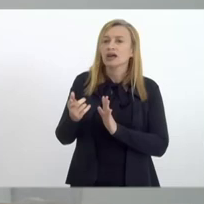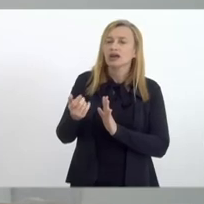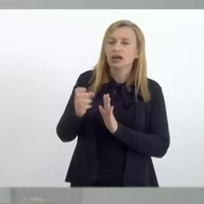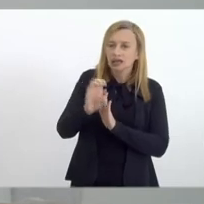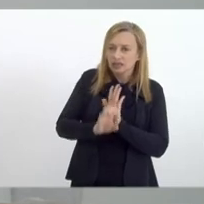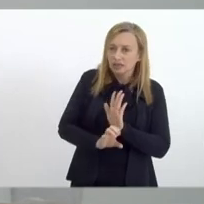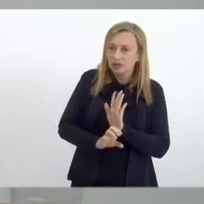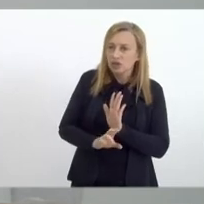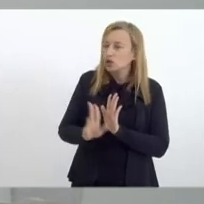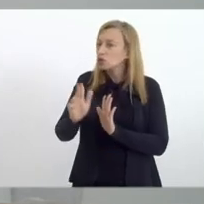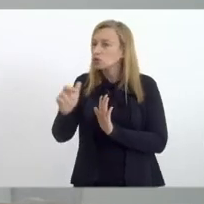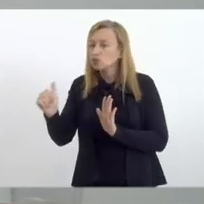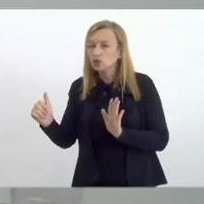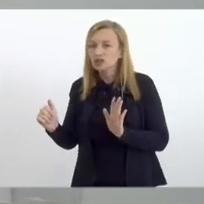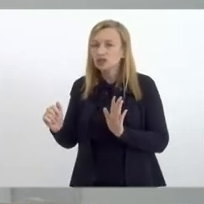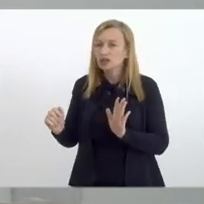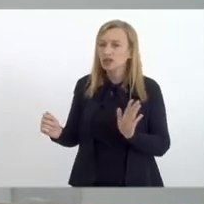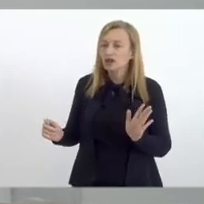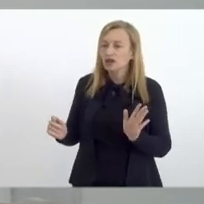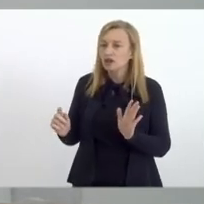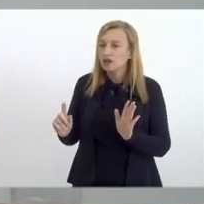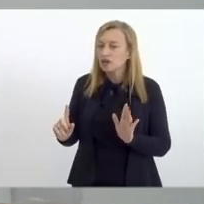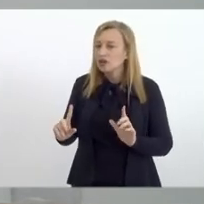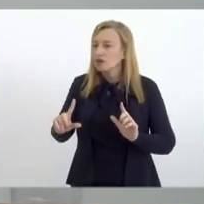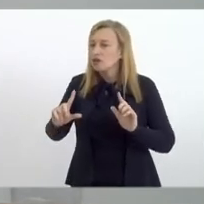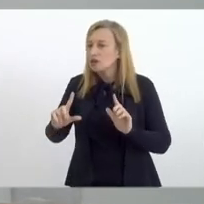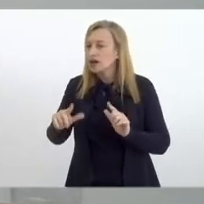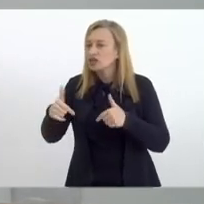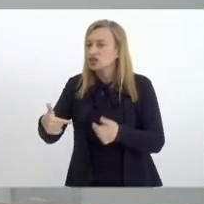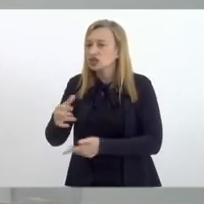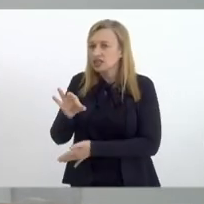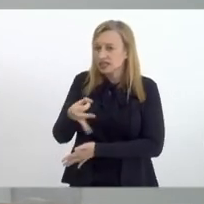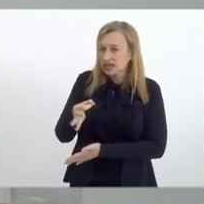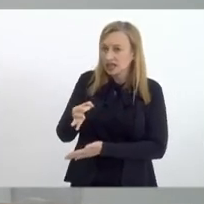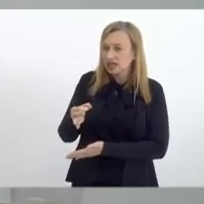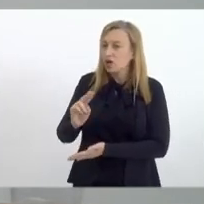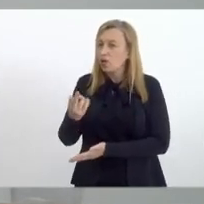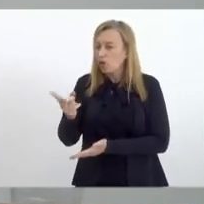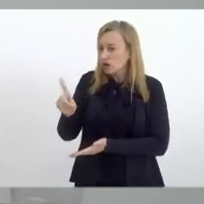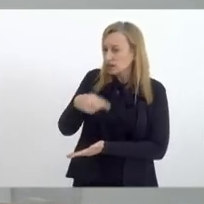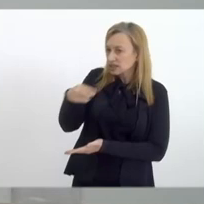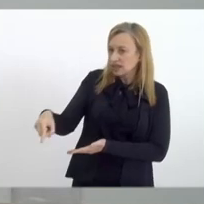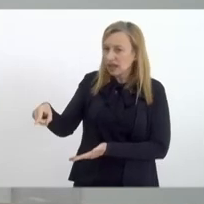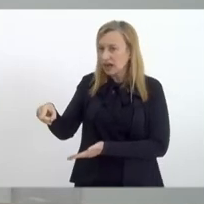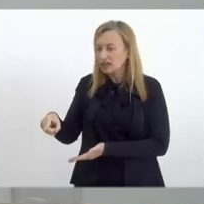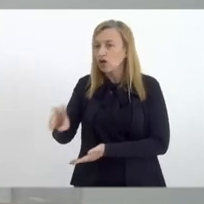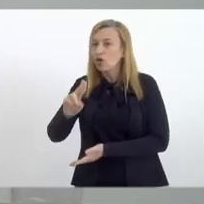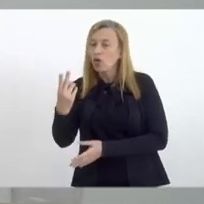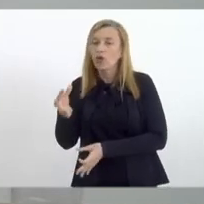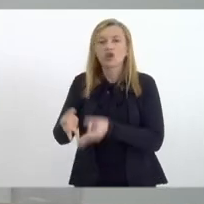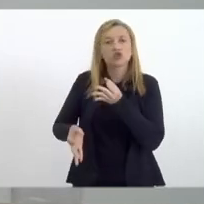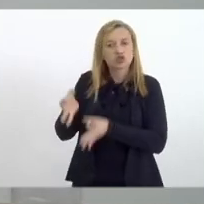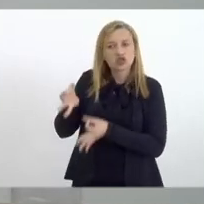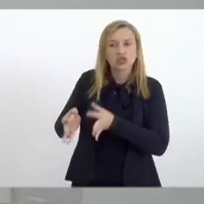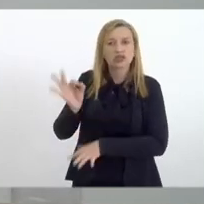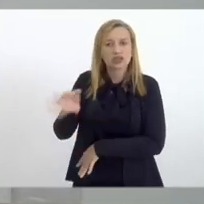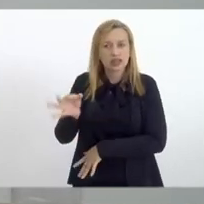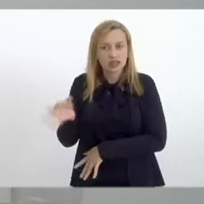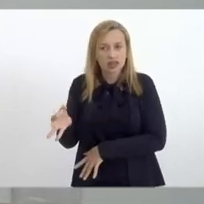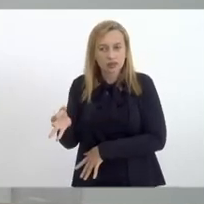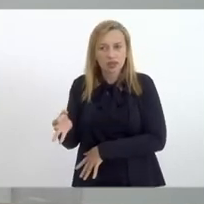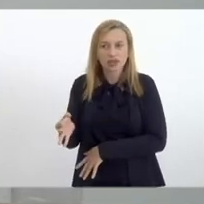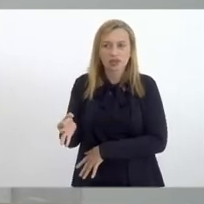jamais serão aplicadas de fato, ou serão vetadas, ou serão questionadas pelo regime, ou pela justiça, inclusive, no controle constitucional